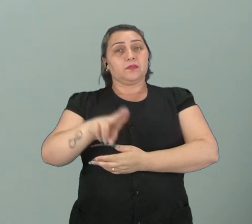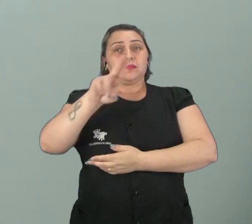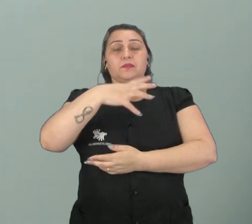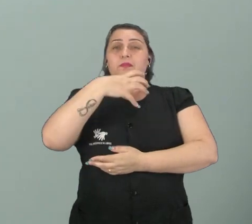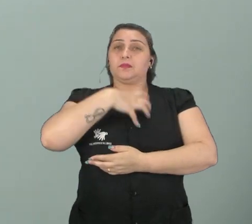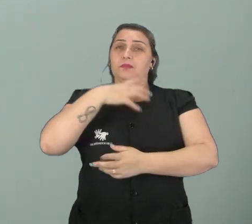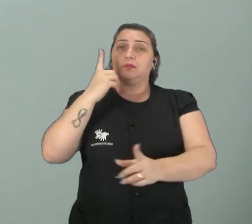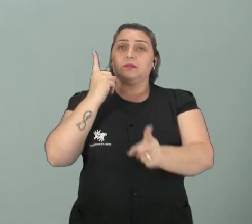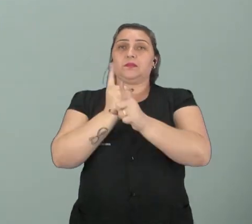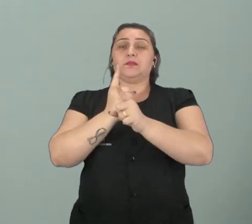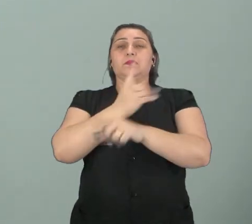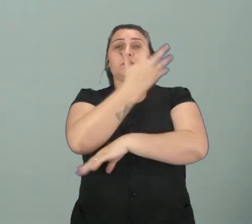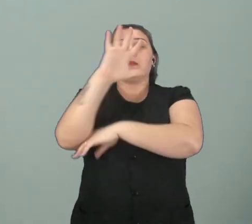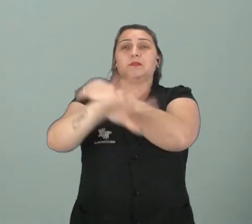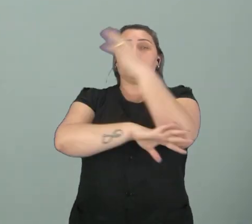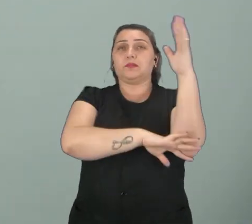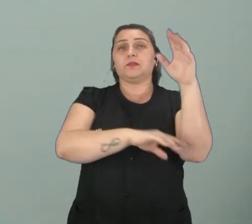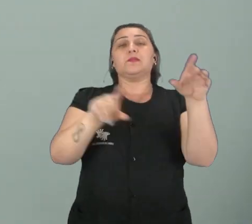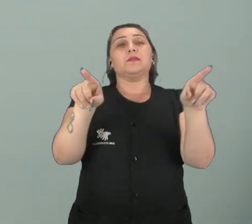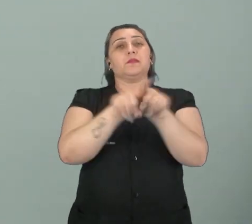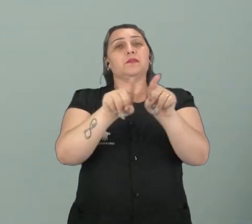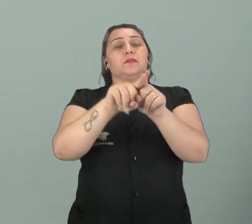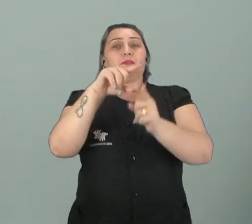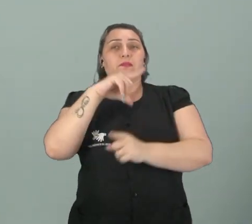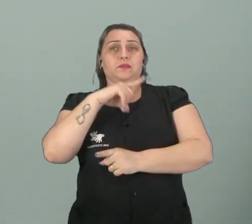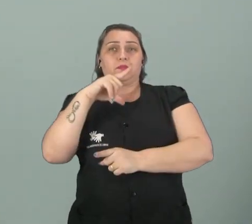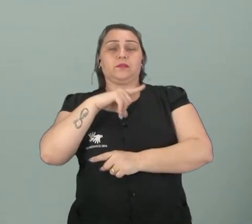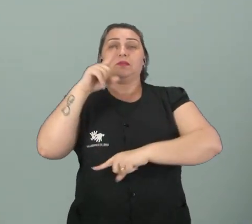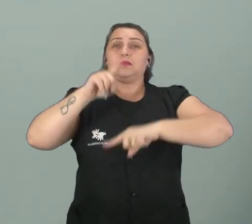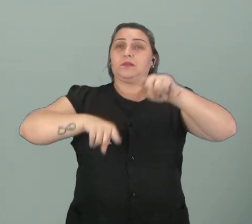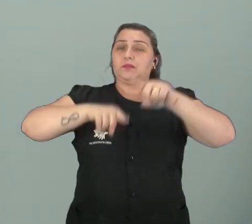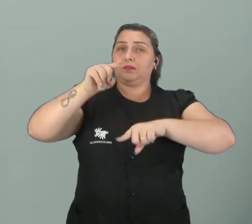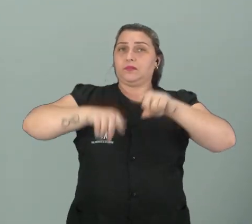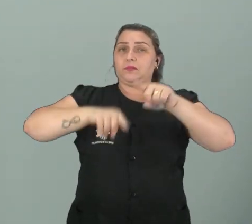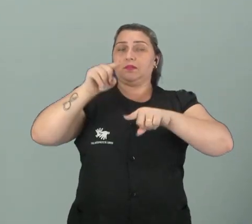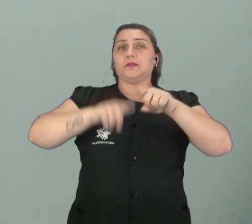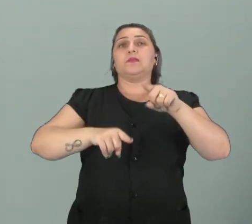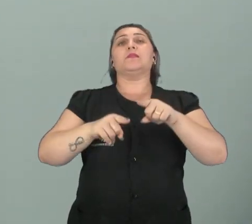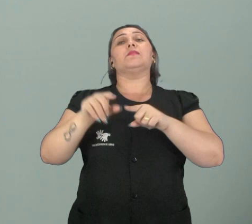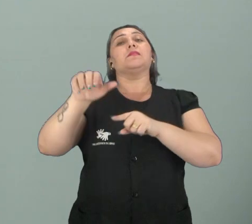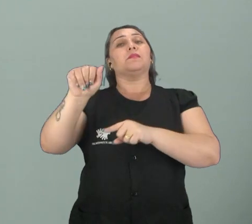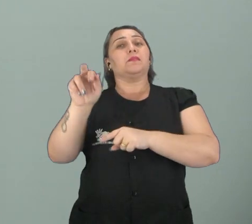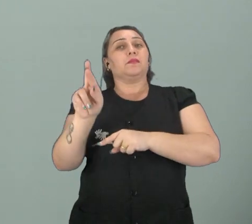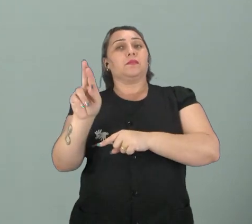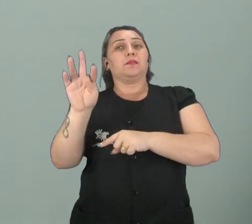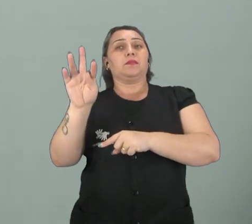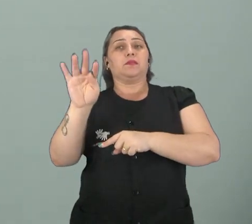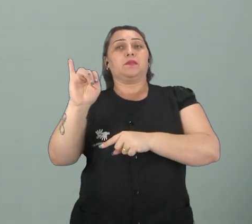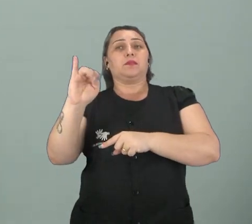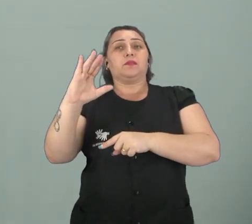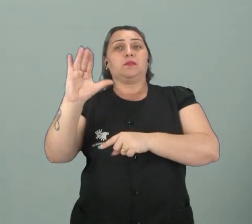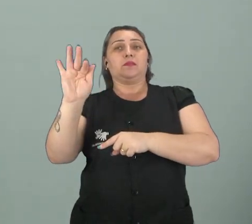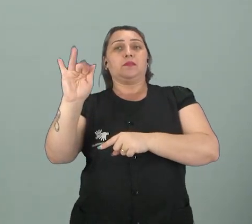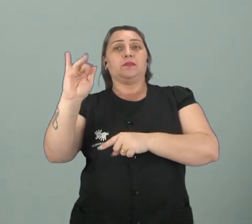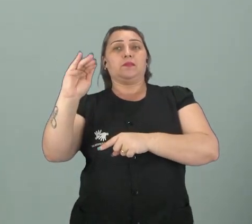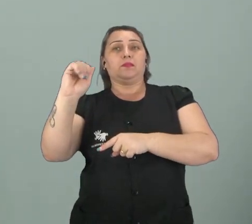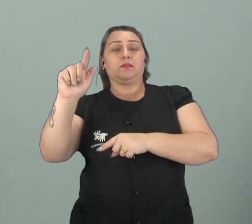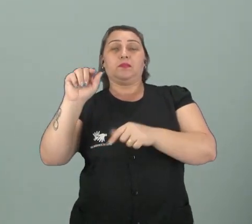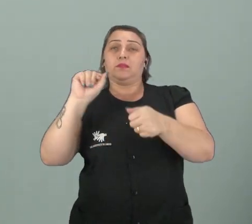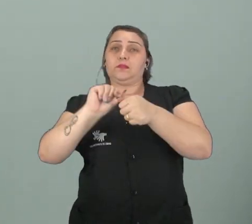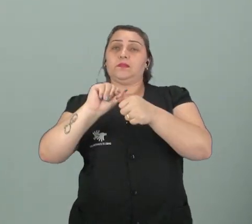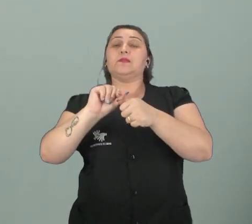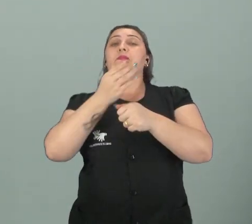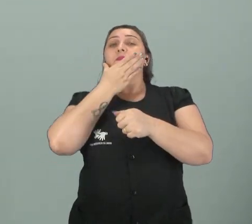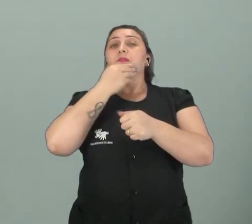forma que são encontrados na natureza, e temos também os materiais que são artificiais, que são aqueles que foram produzidos pelo homem